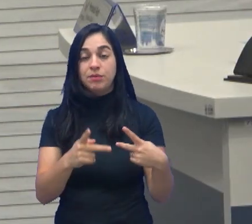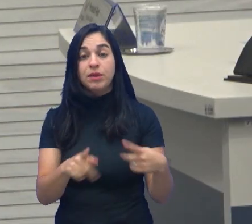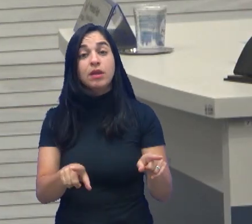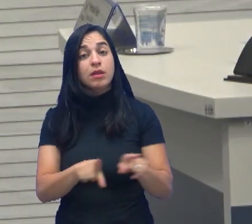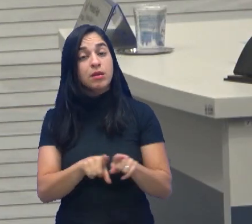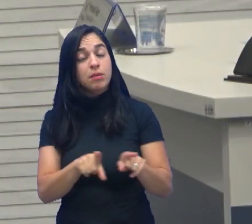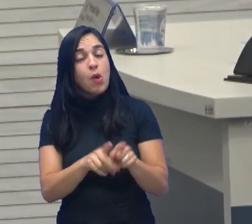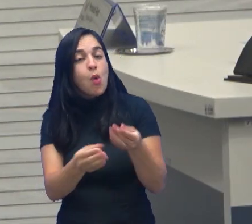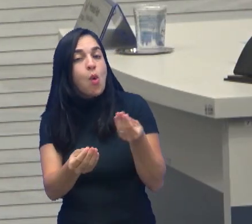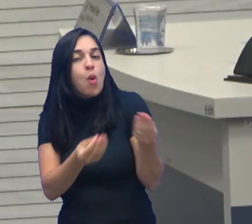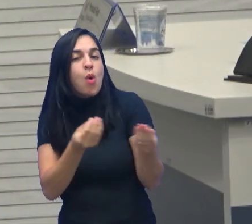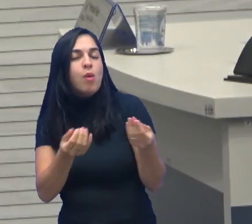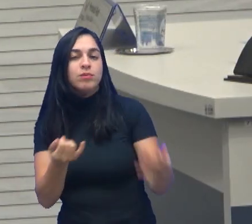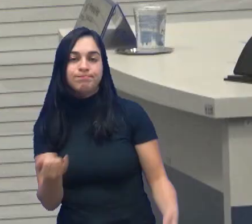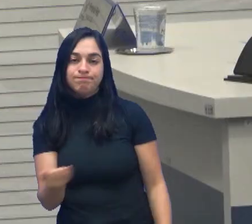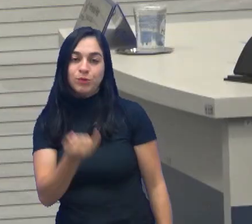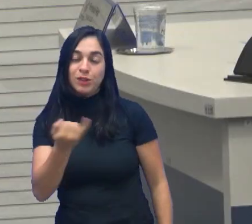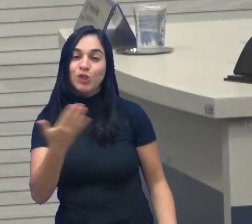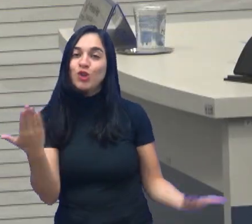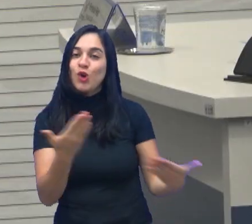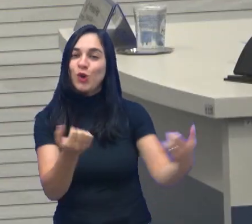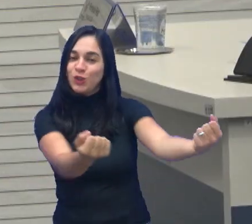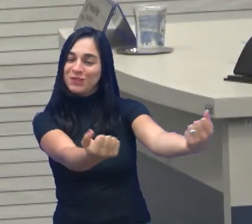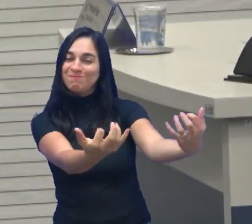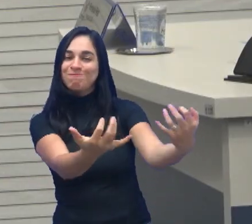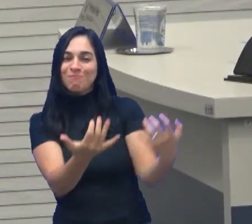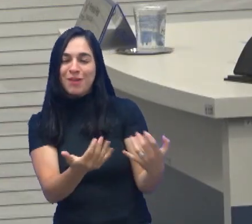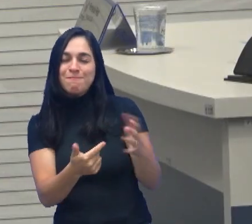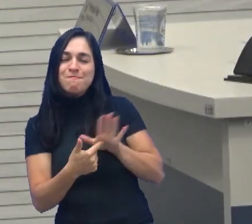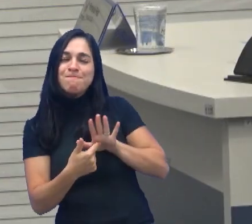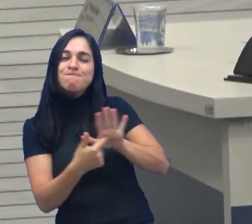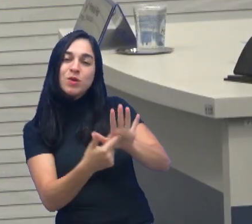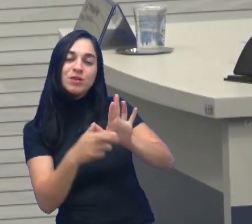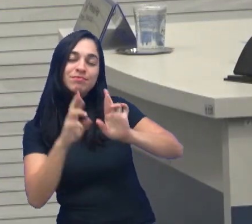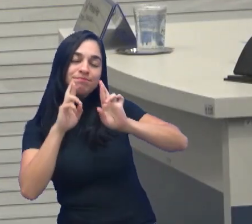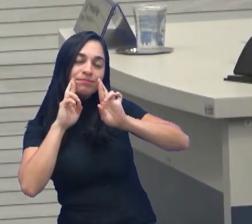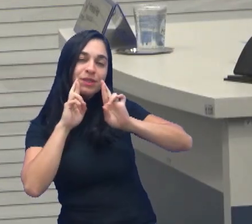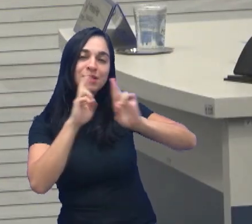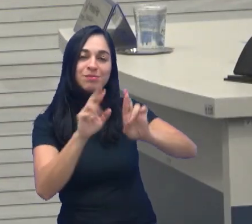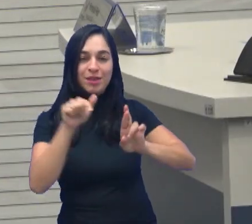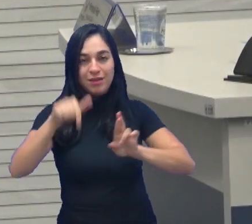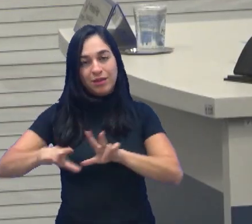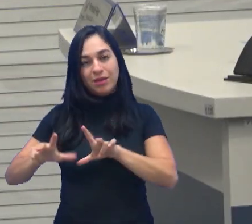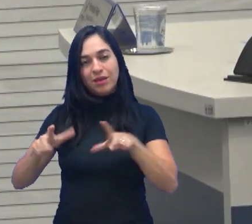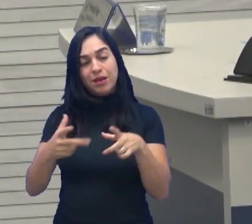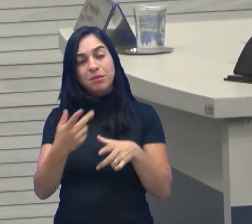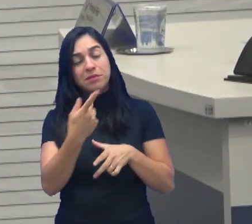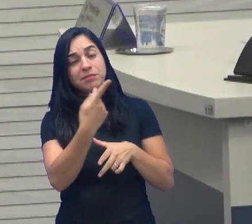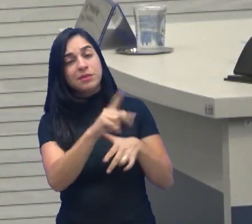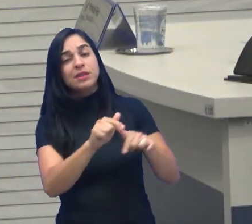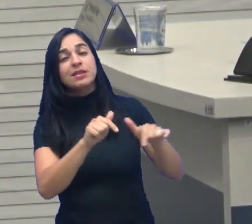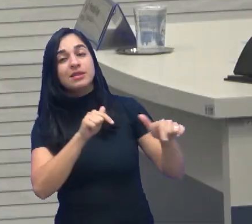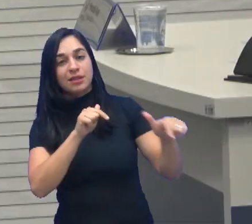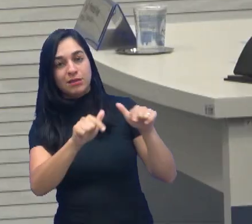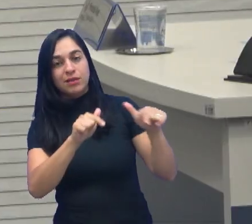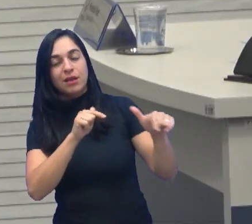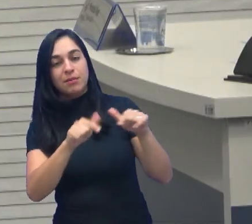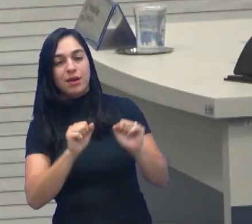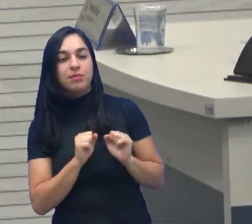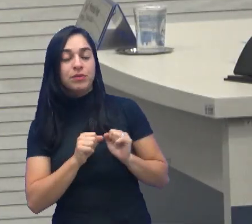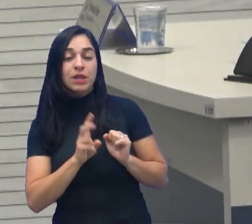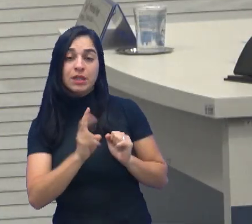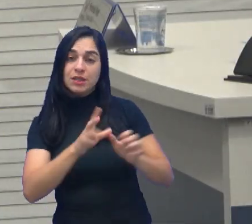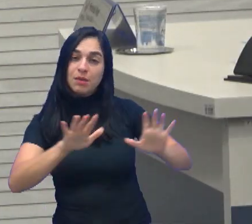importante tê-los aqui hoje. É um sinal de respeito da Câmara Municipal para com todo o trabalho de vocês e sempre que